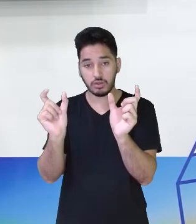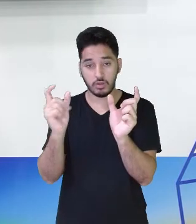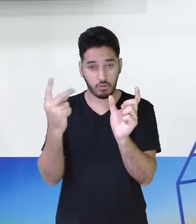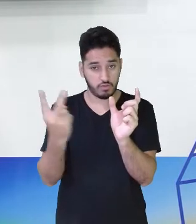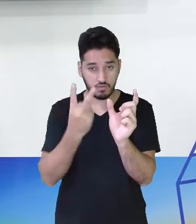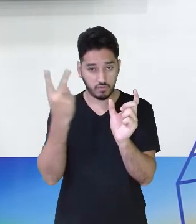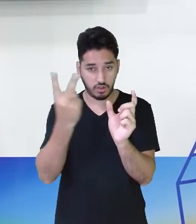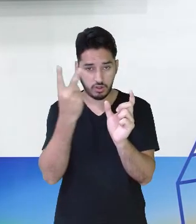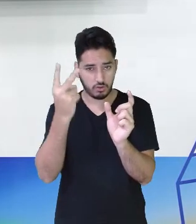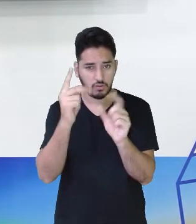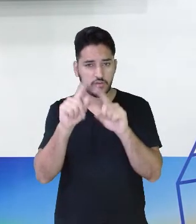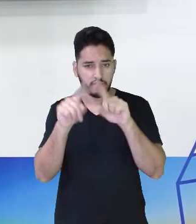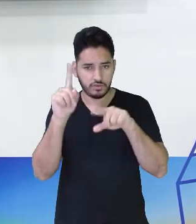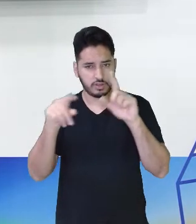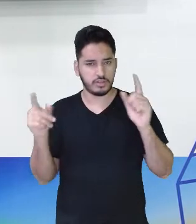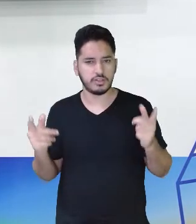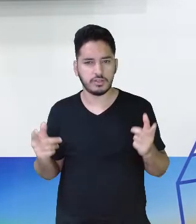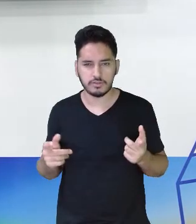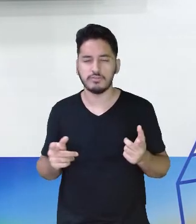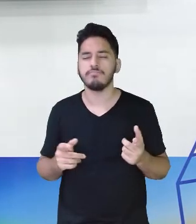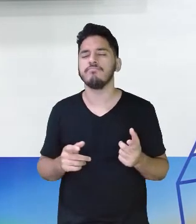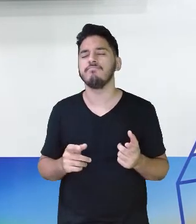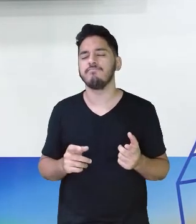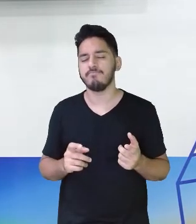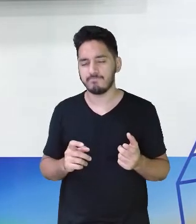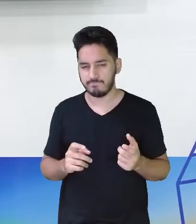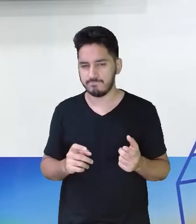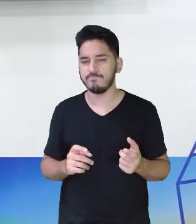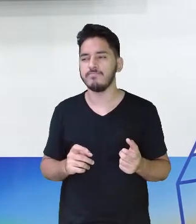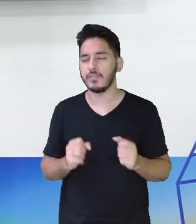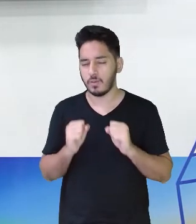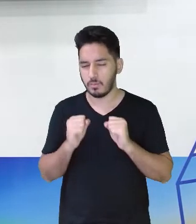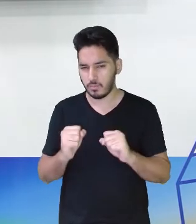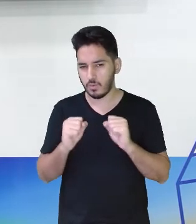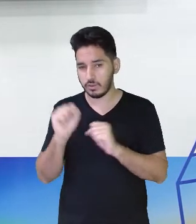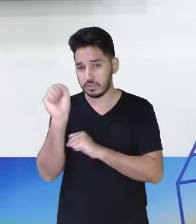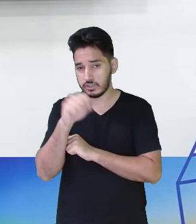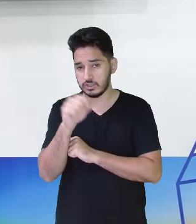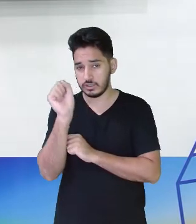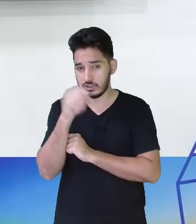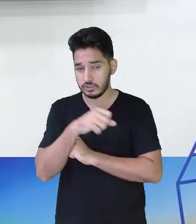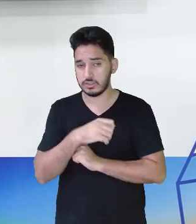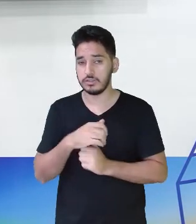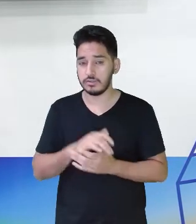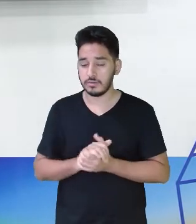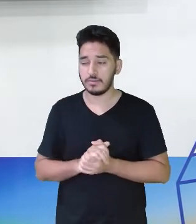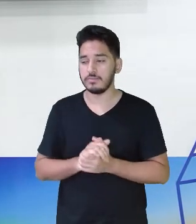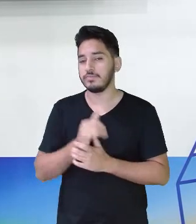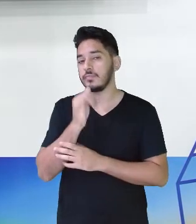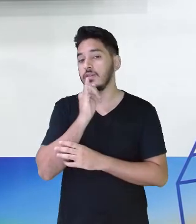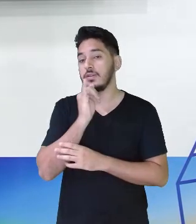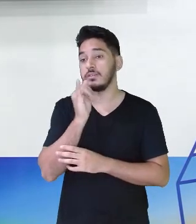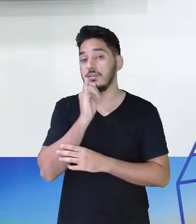do número pode variar? Com certeza. Pode variar mesmo. Eu vou dar